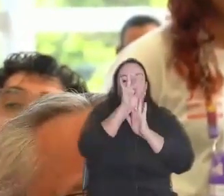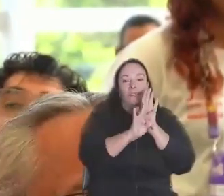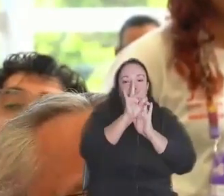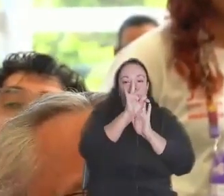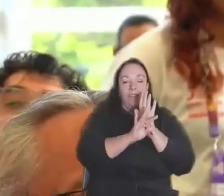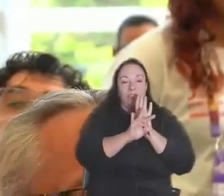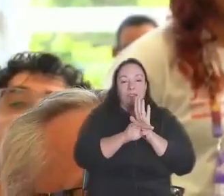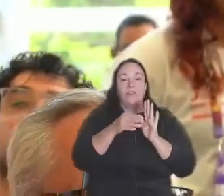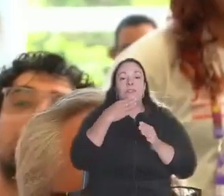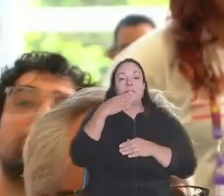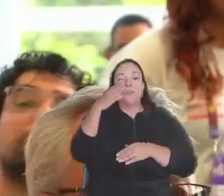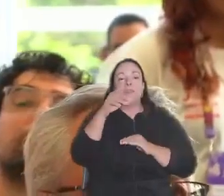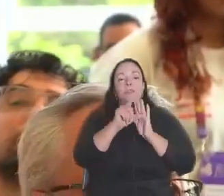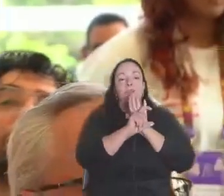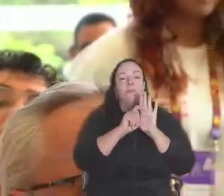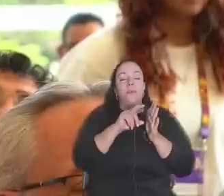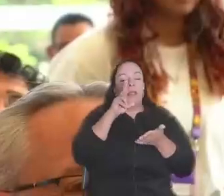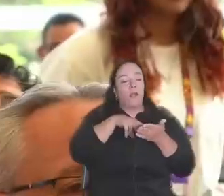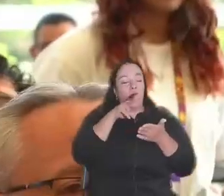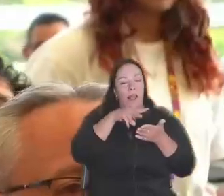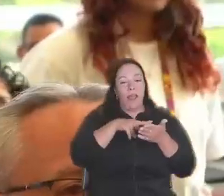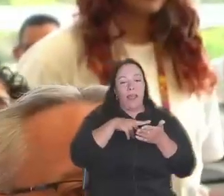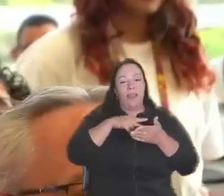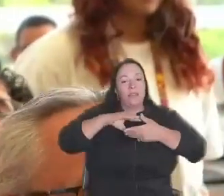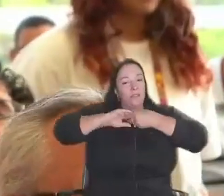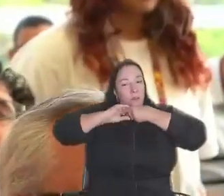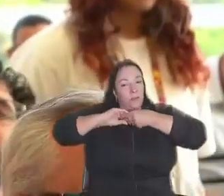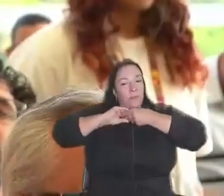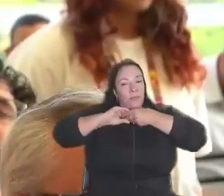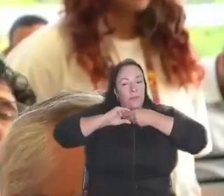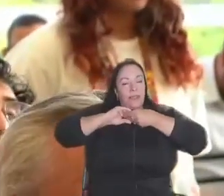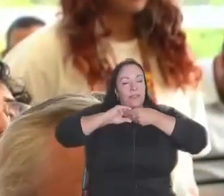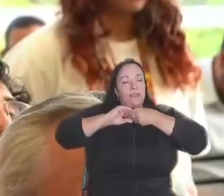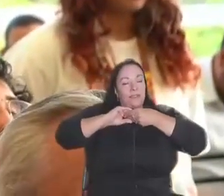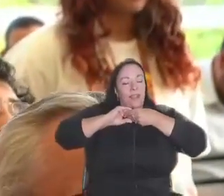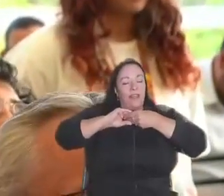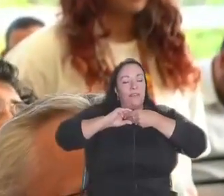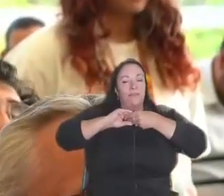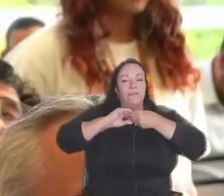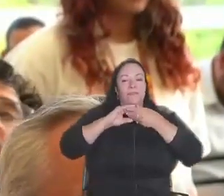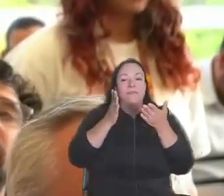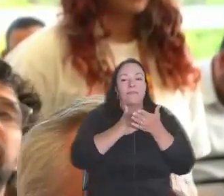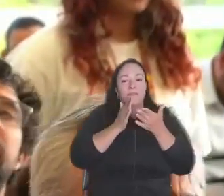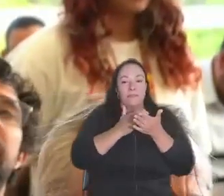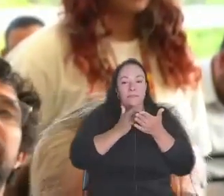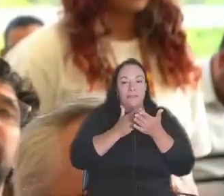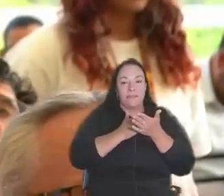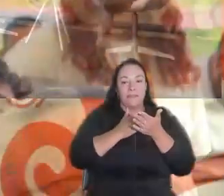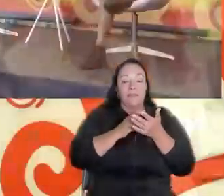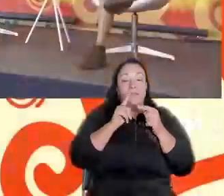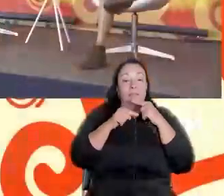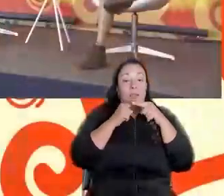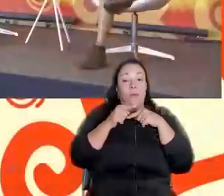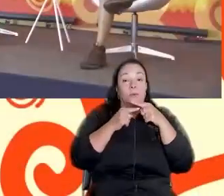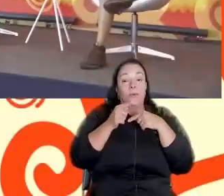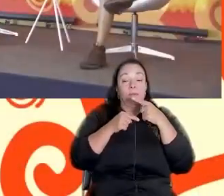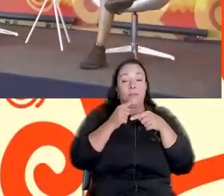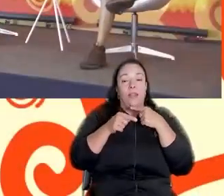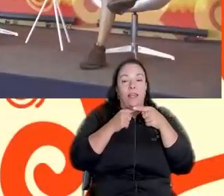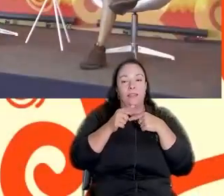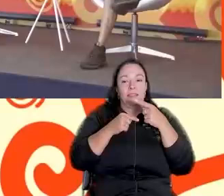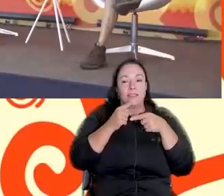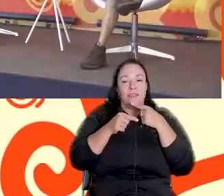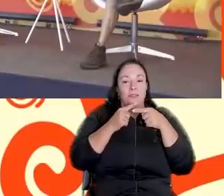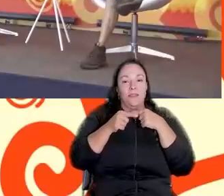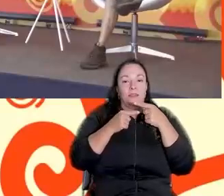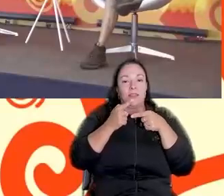lesse. E eu queria te cumprimentar pelo lançamento. É um outro lado seu, igual a Celeste